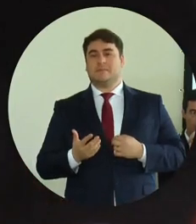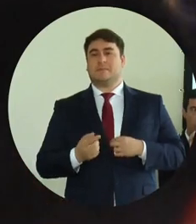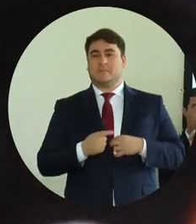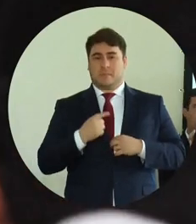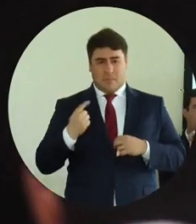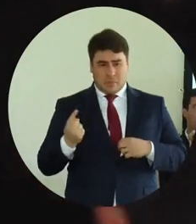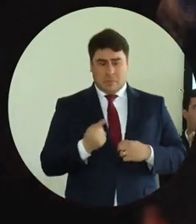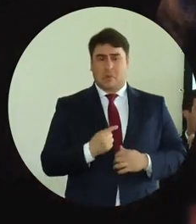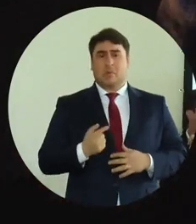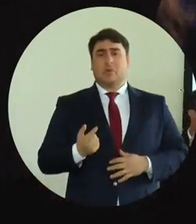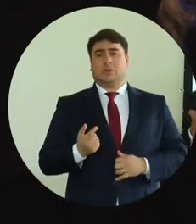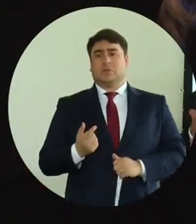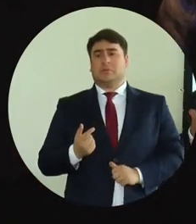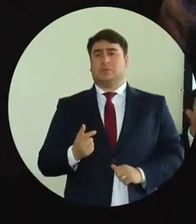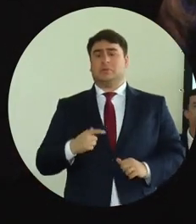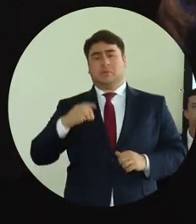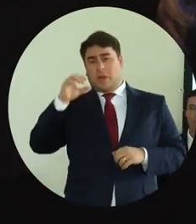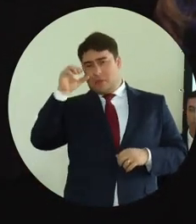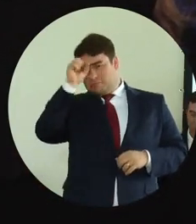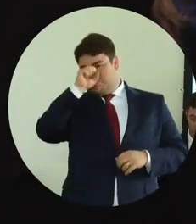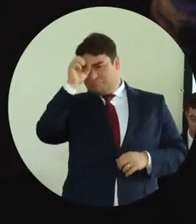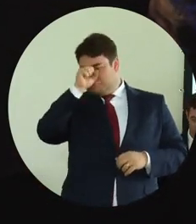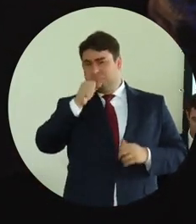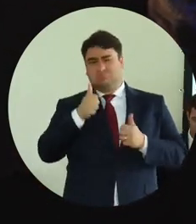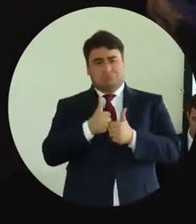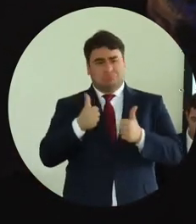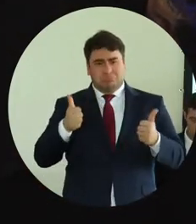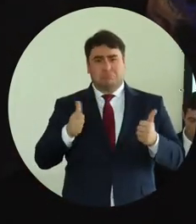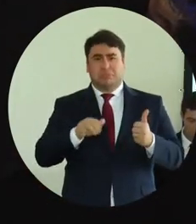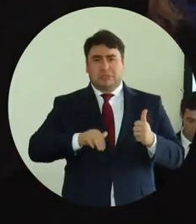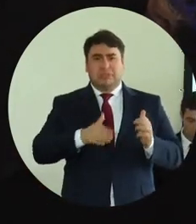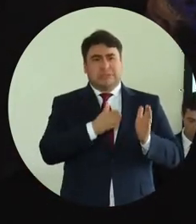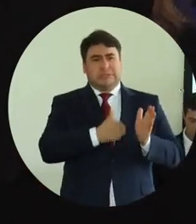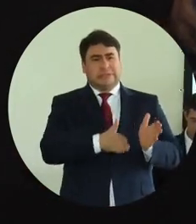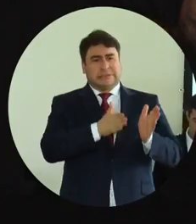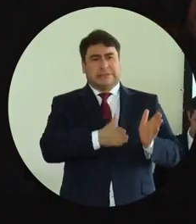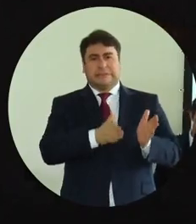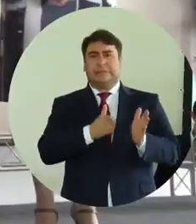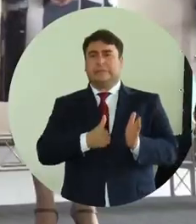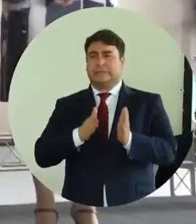Nós que aprendemos muito